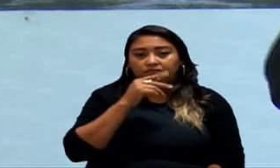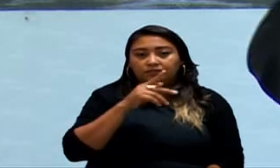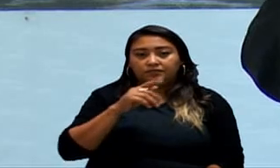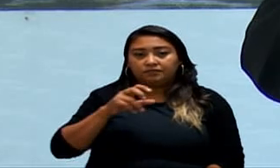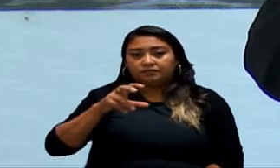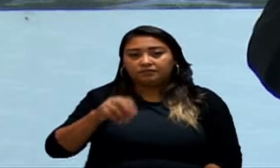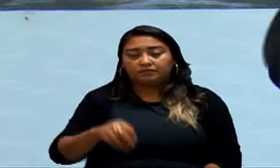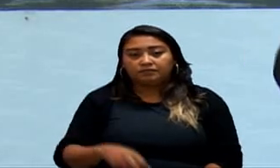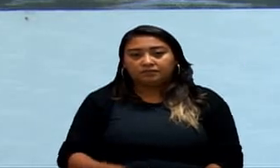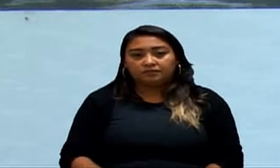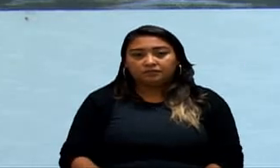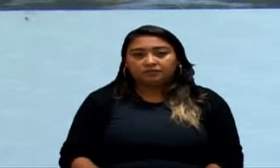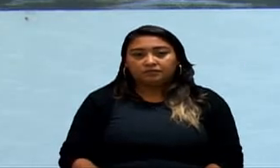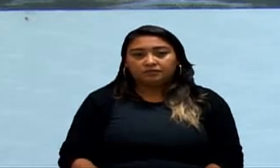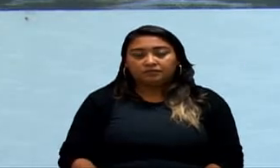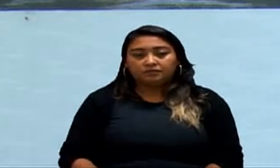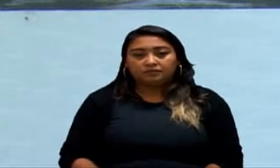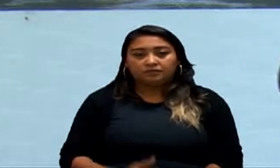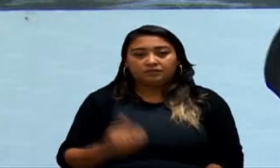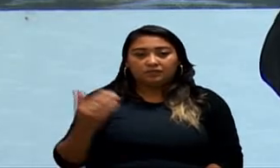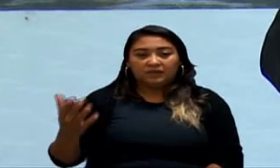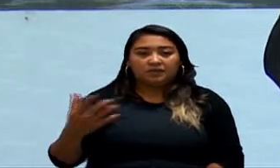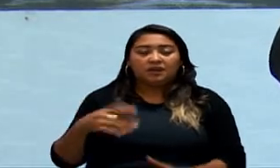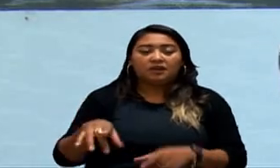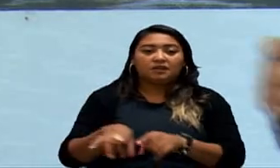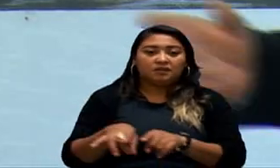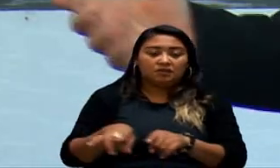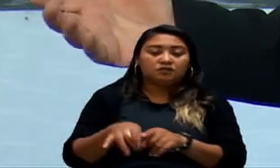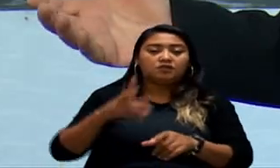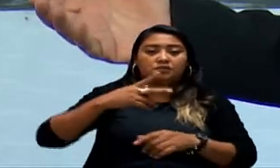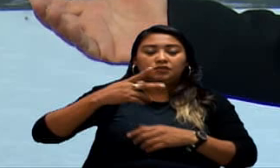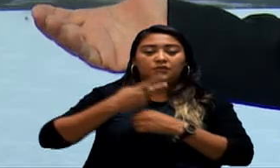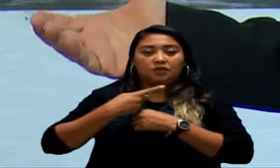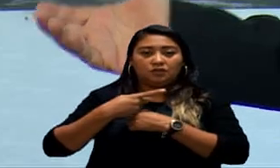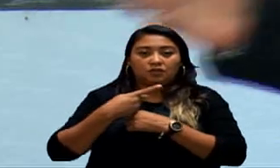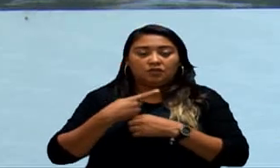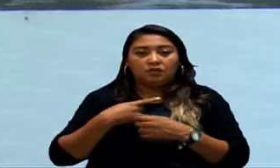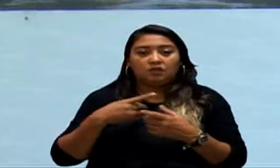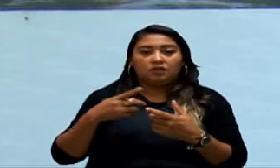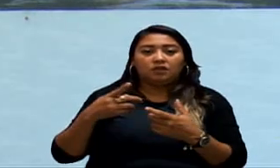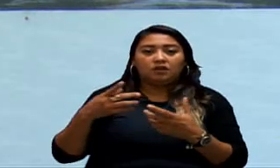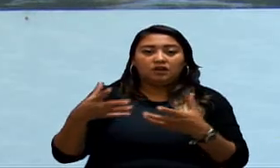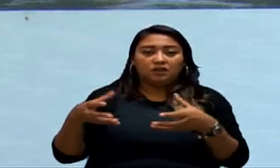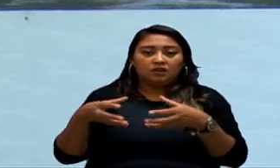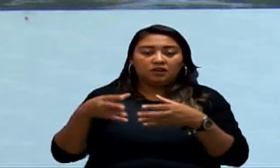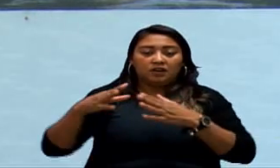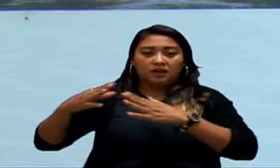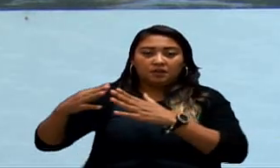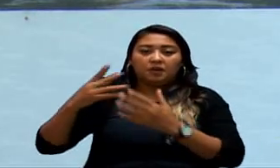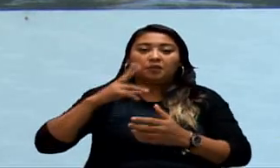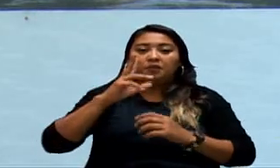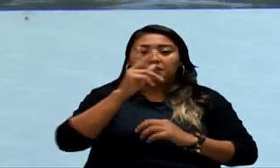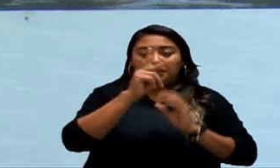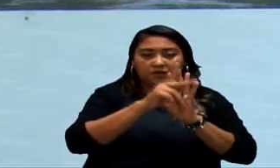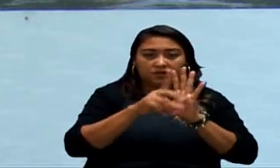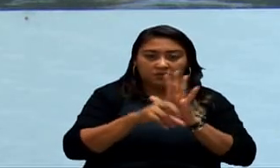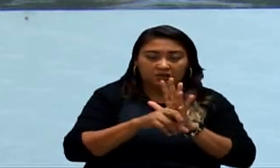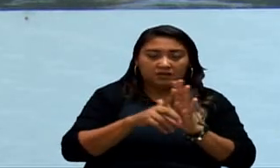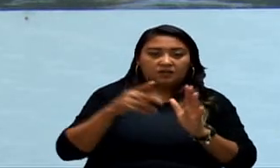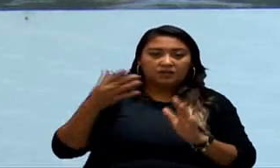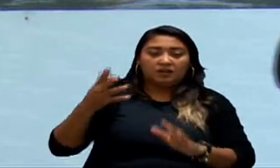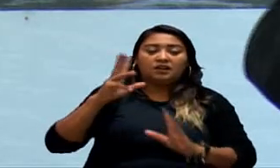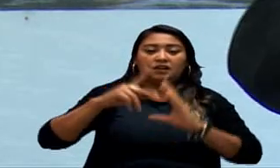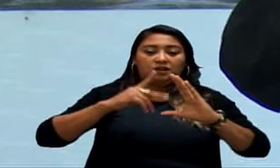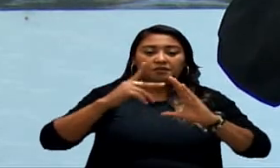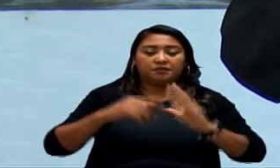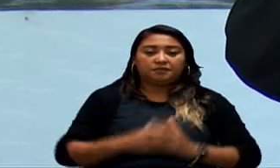Paulo Marques, que foi tão enfático, nos procurou tudo e que está envolvido de cabeça nesse projeto ambiental da Câmara aqui, né?